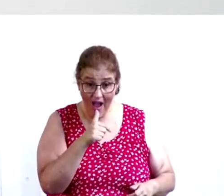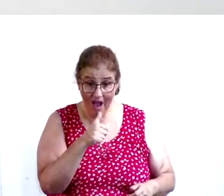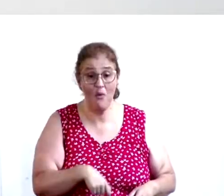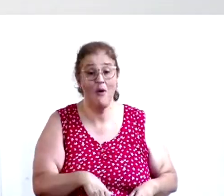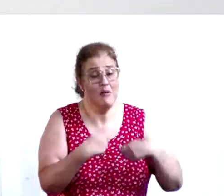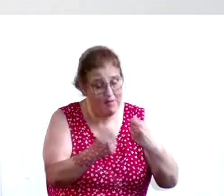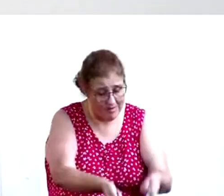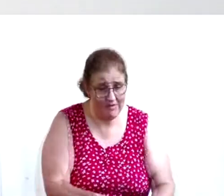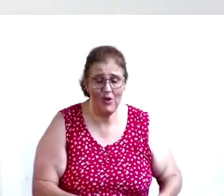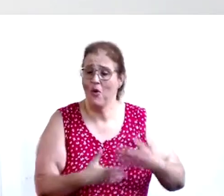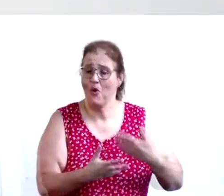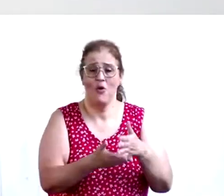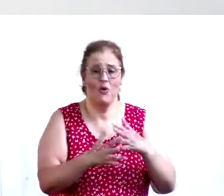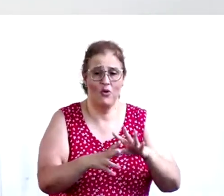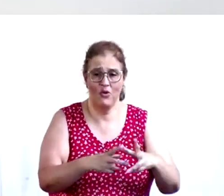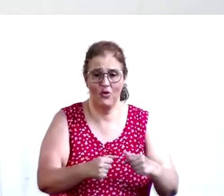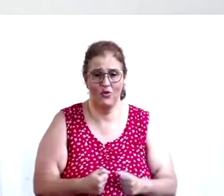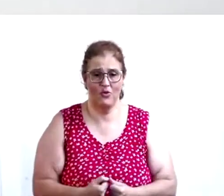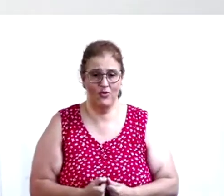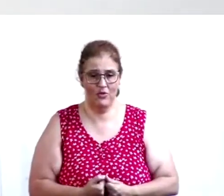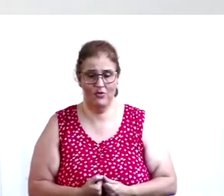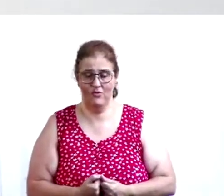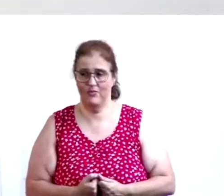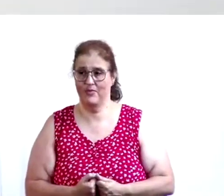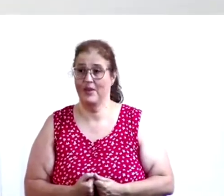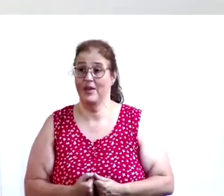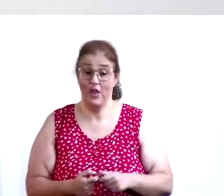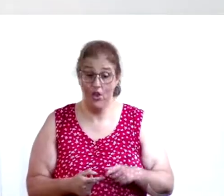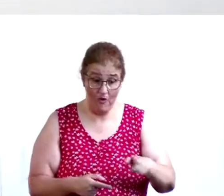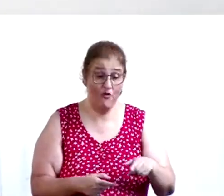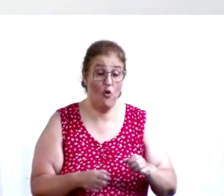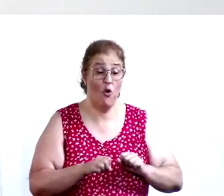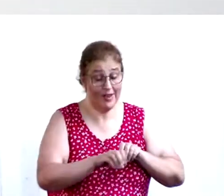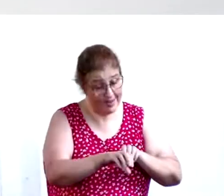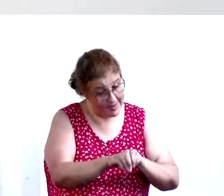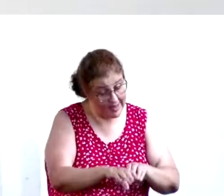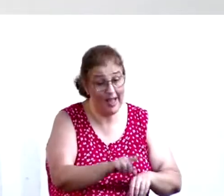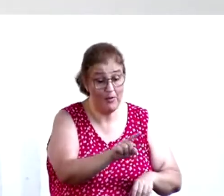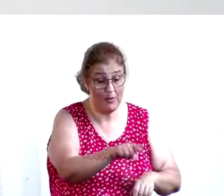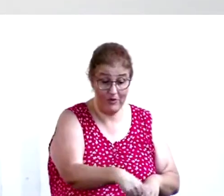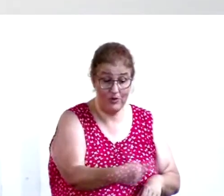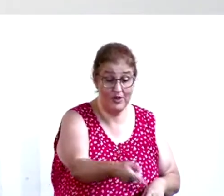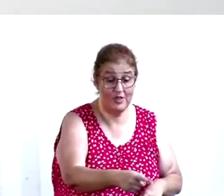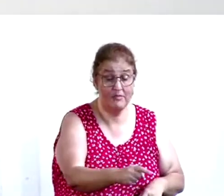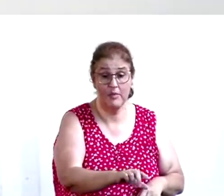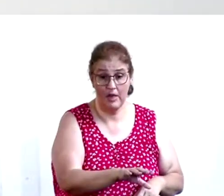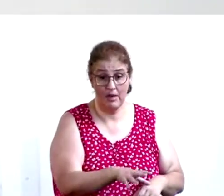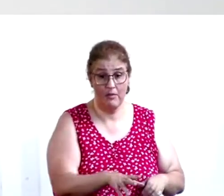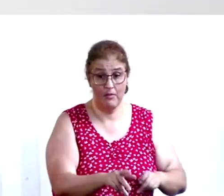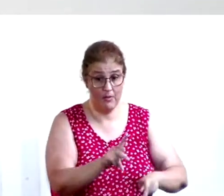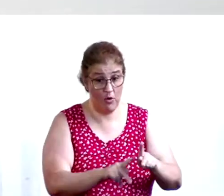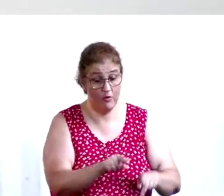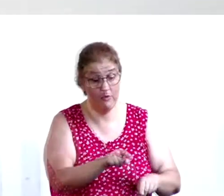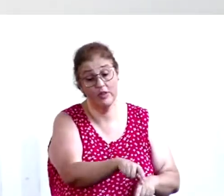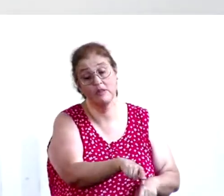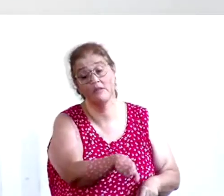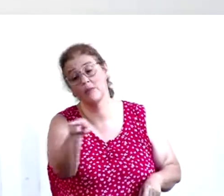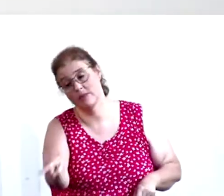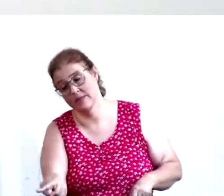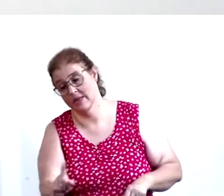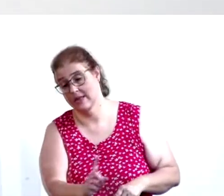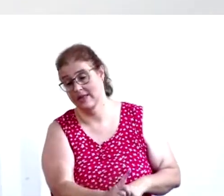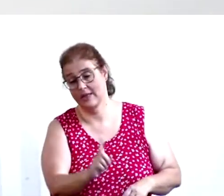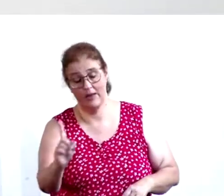dar as palavras para vocês ensinarem os seus filhos, porque vocês são meu povo e os seus filhos também